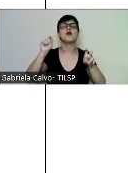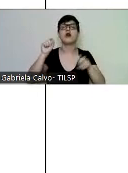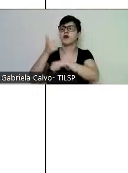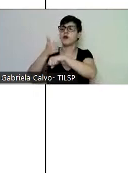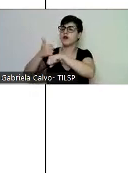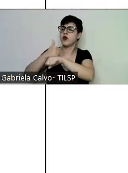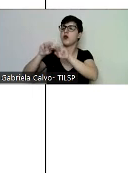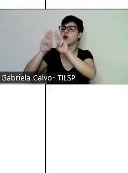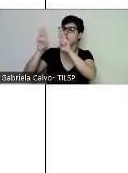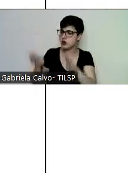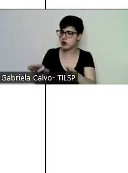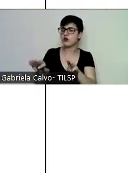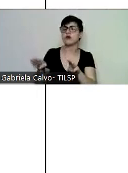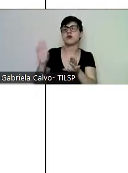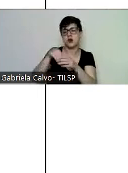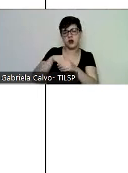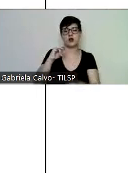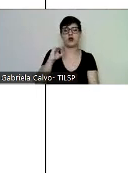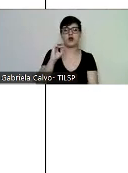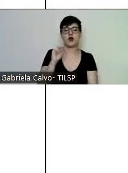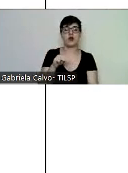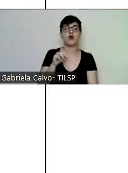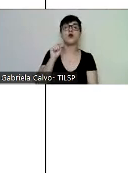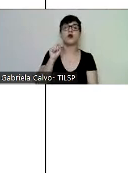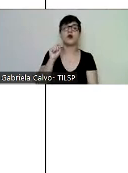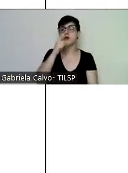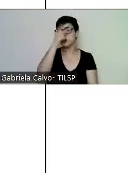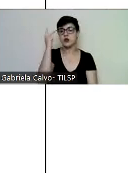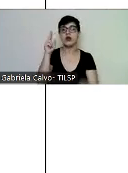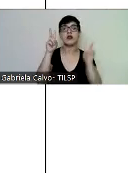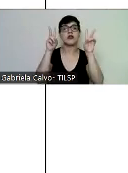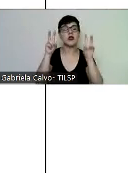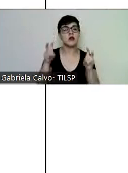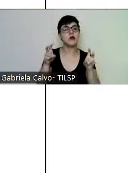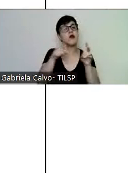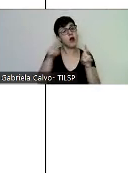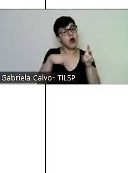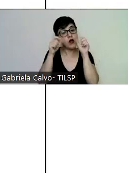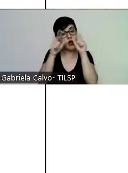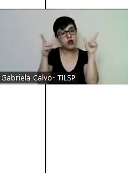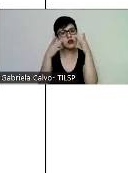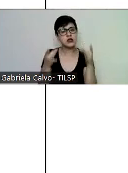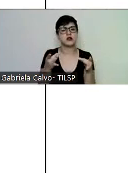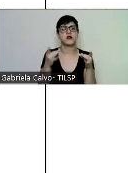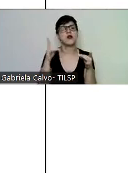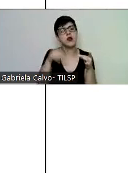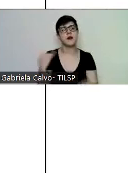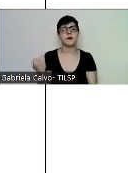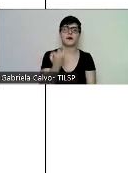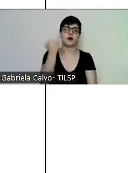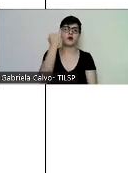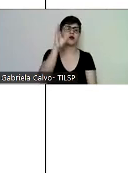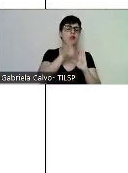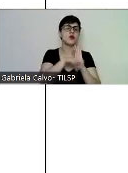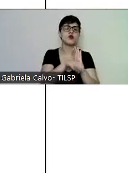internamente no icon chamar a atenção das pessoas para esse tema e chamar a atenção das pessoas para relevância da definição né